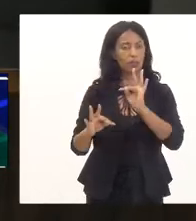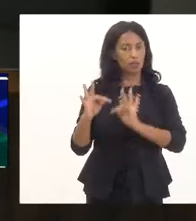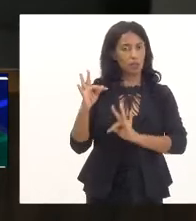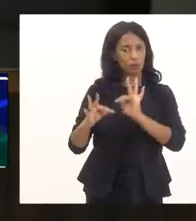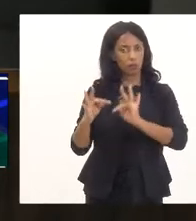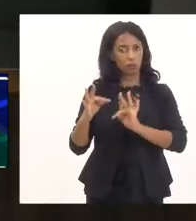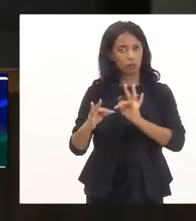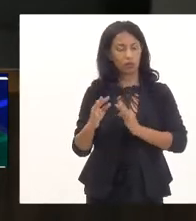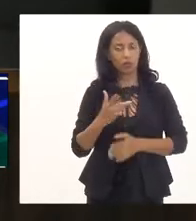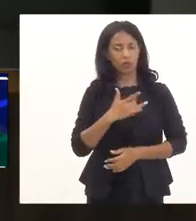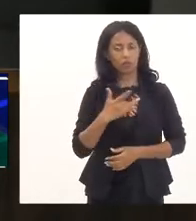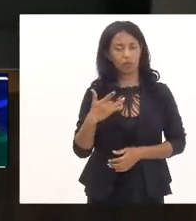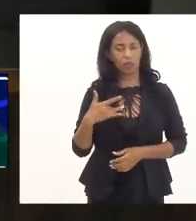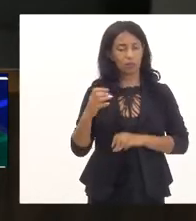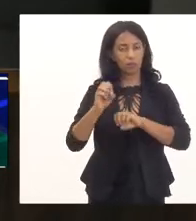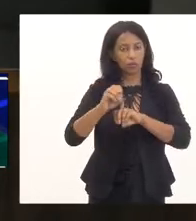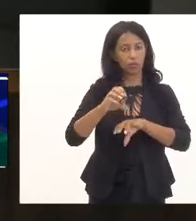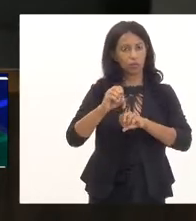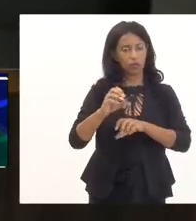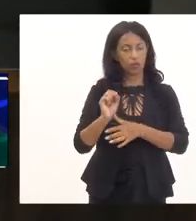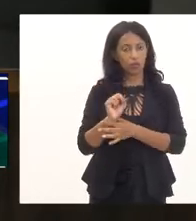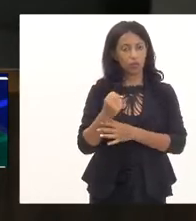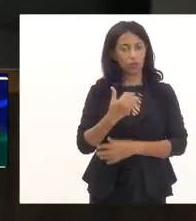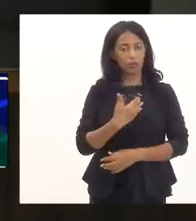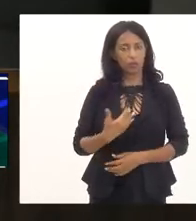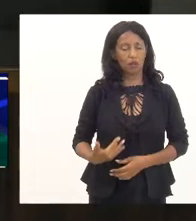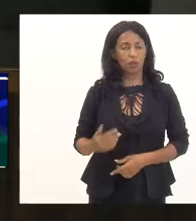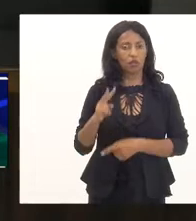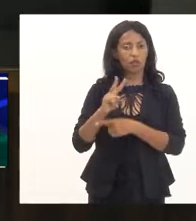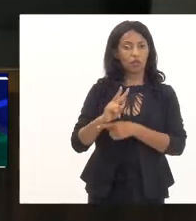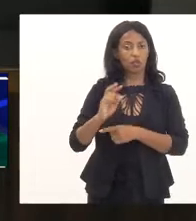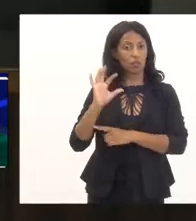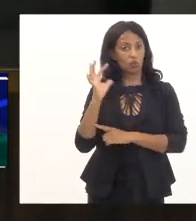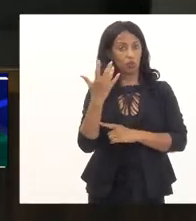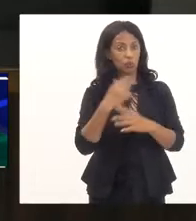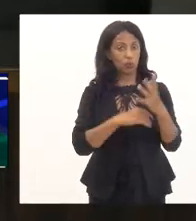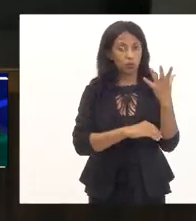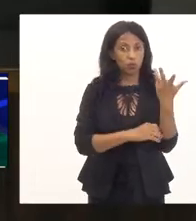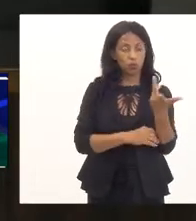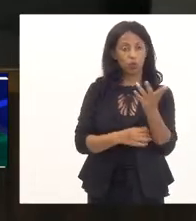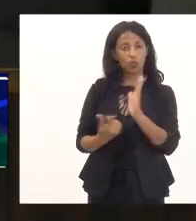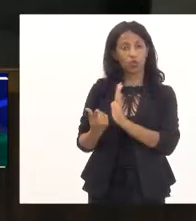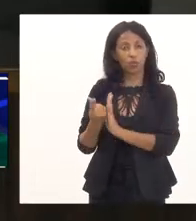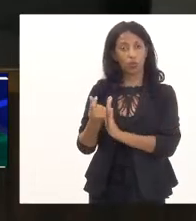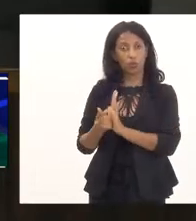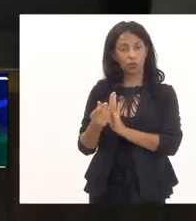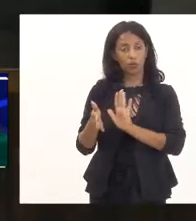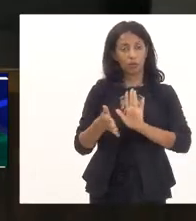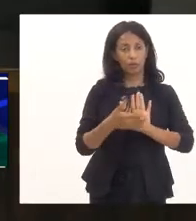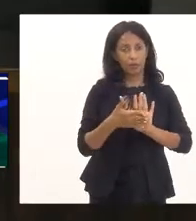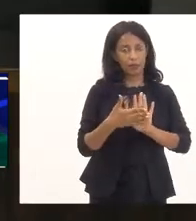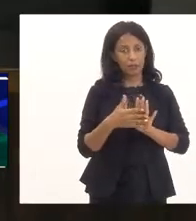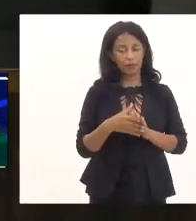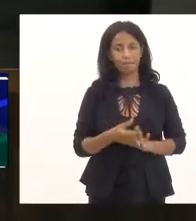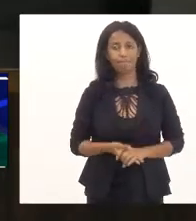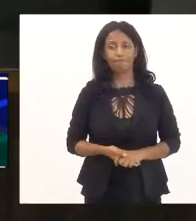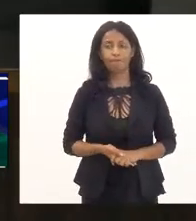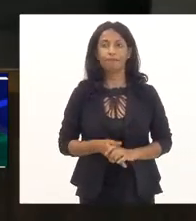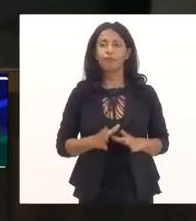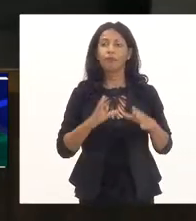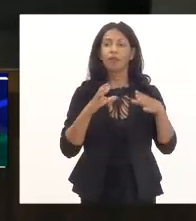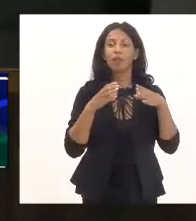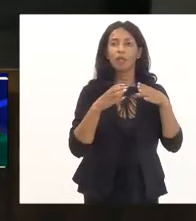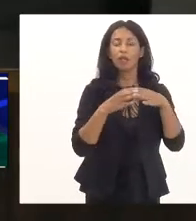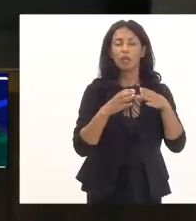Tecnologia, Saúde, Educação, Segurança Pública, Defesa do Meio Ambiente e Orçamento. Para emitir parecer